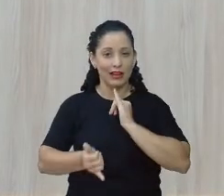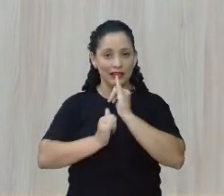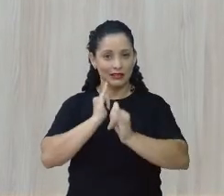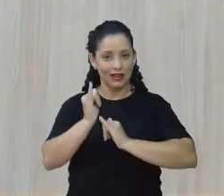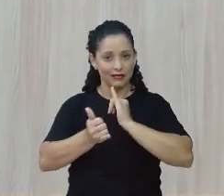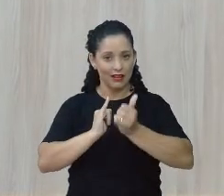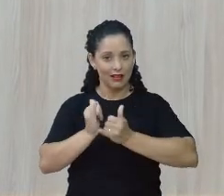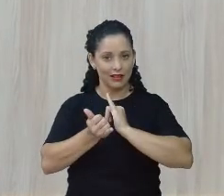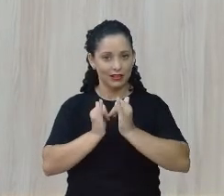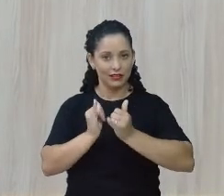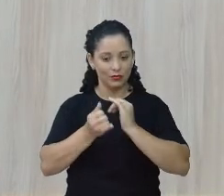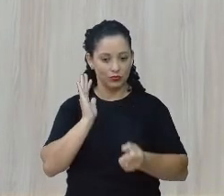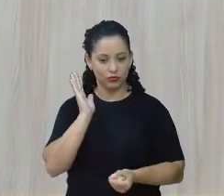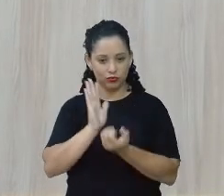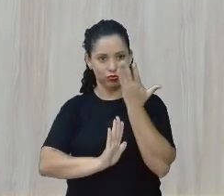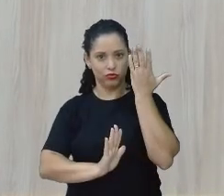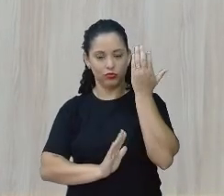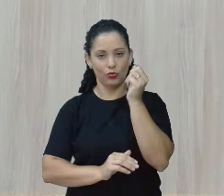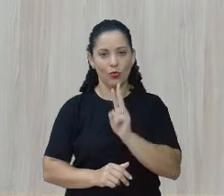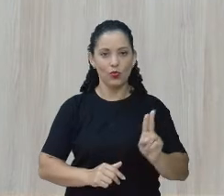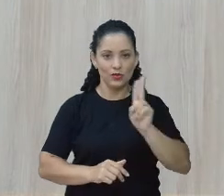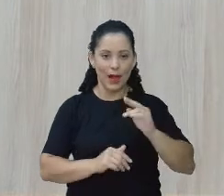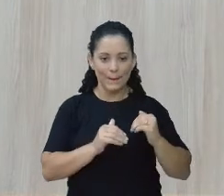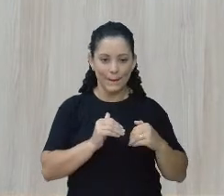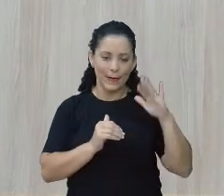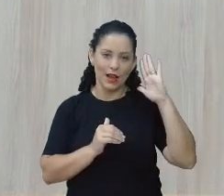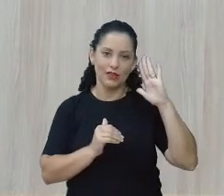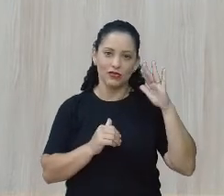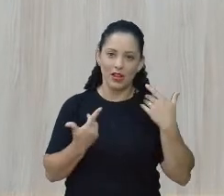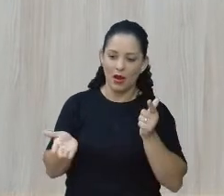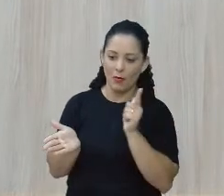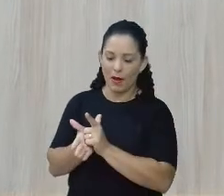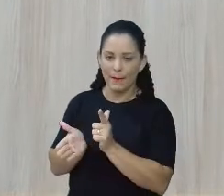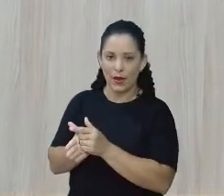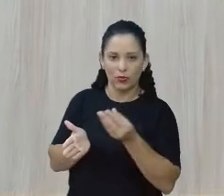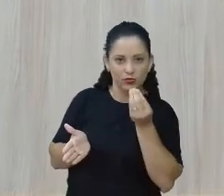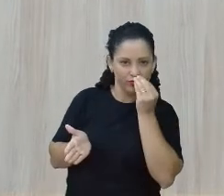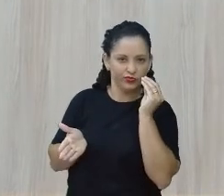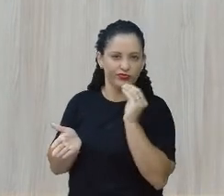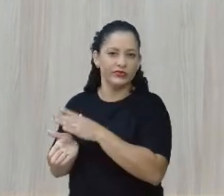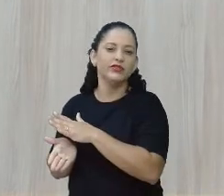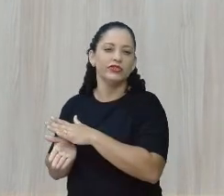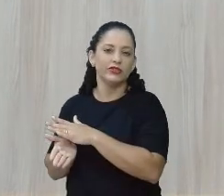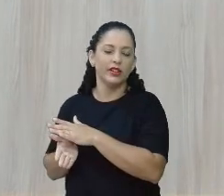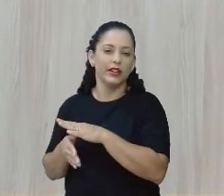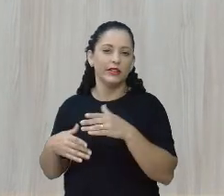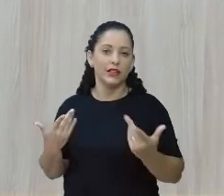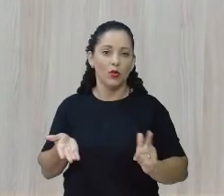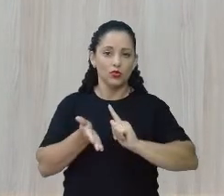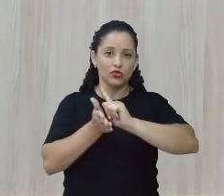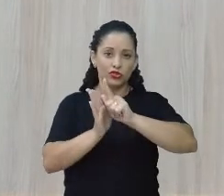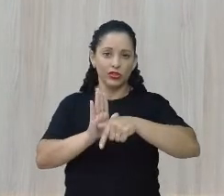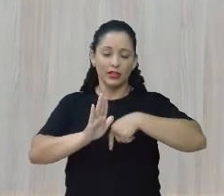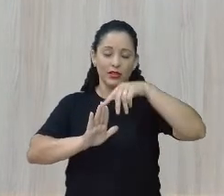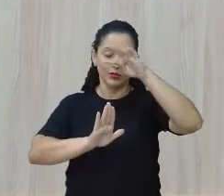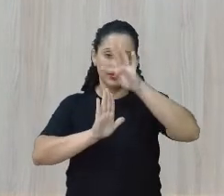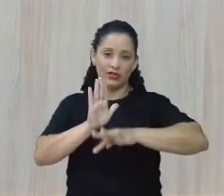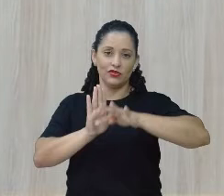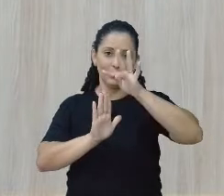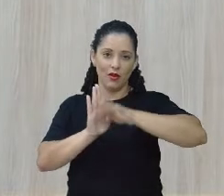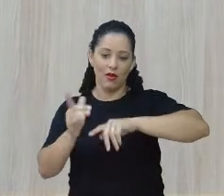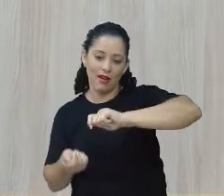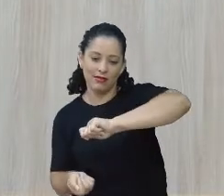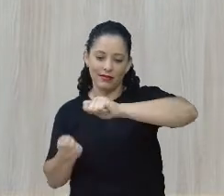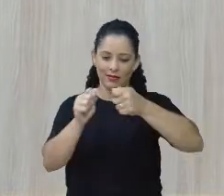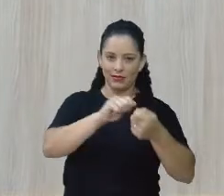gente começa a usar muito mais a internet do que o papel, por exemplo, é normal que os gêneros textuais precisem se adequar a